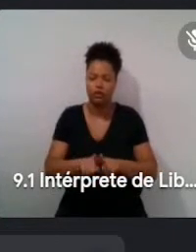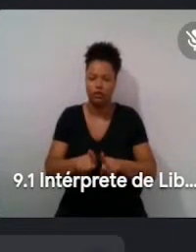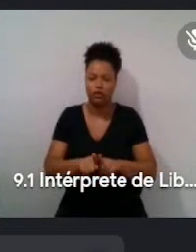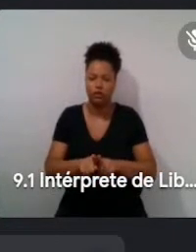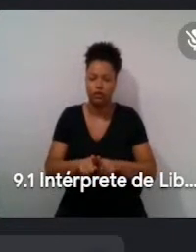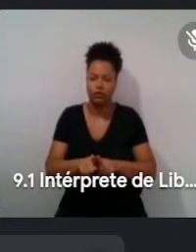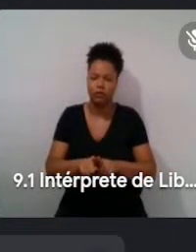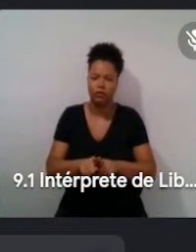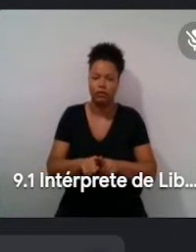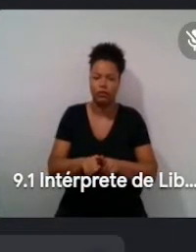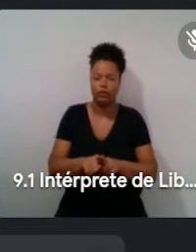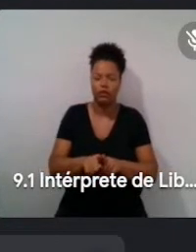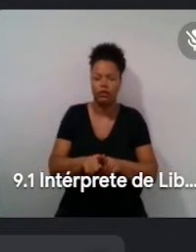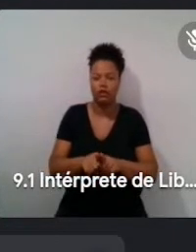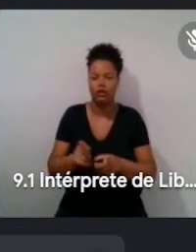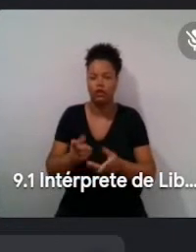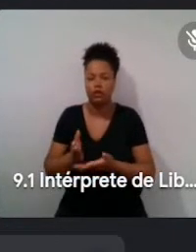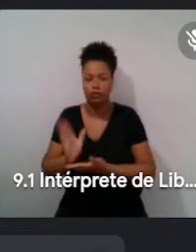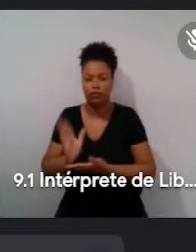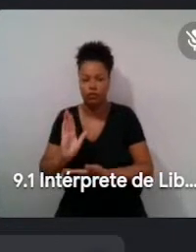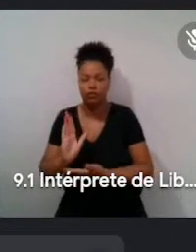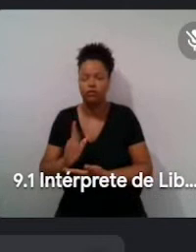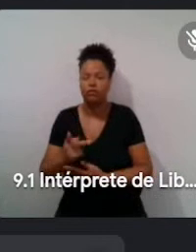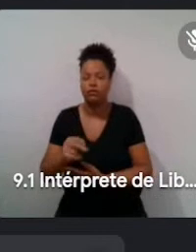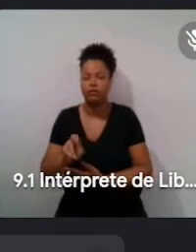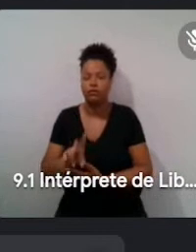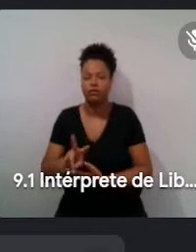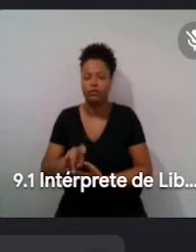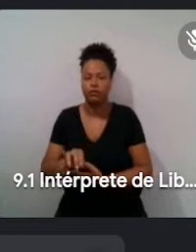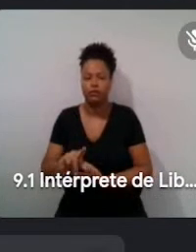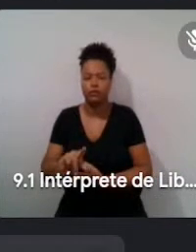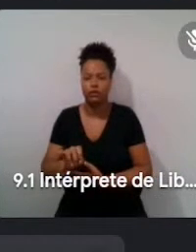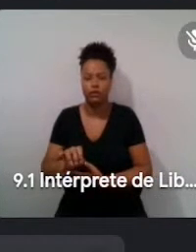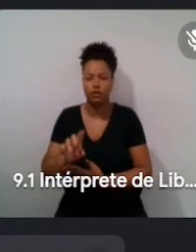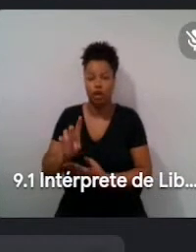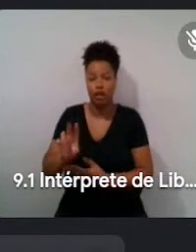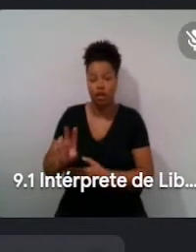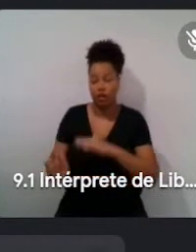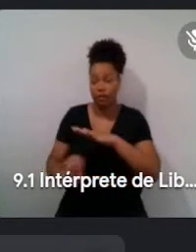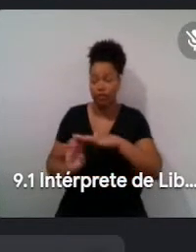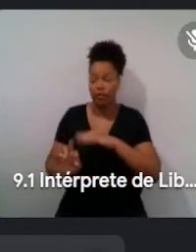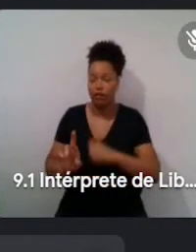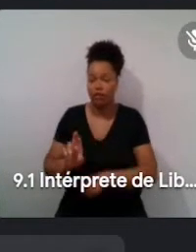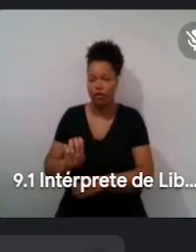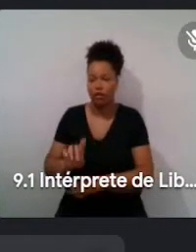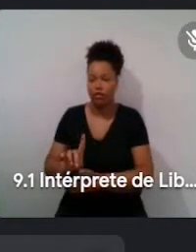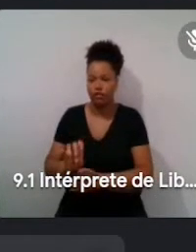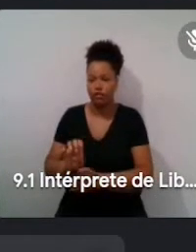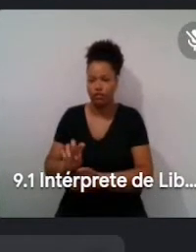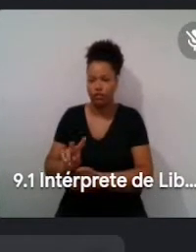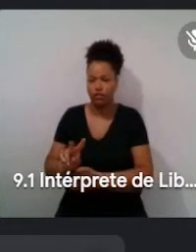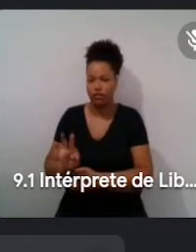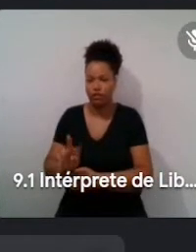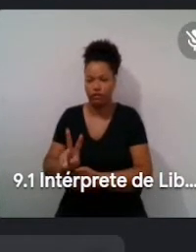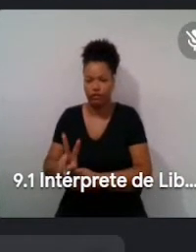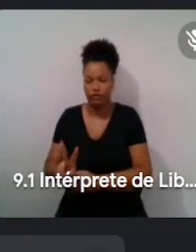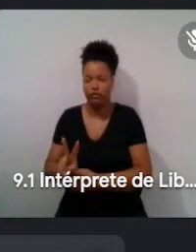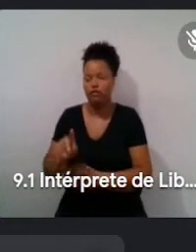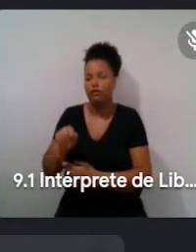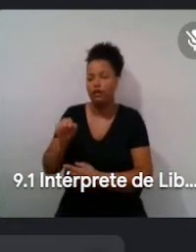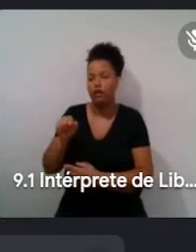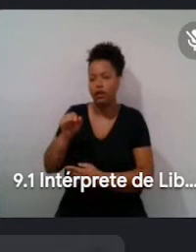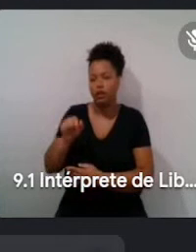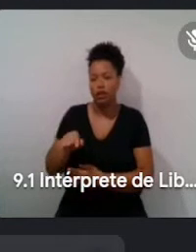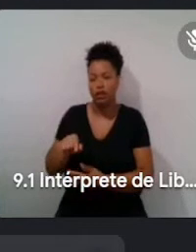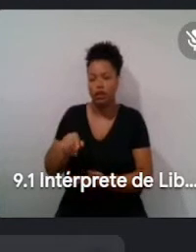interposto pela Rede TV Tocantins para afastar a publicação da multa em razão de não ter sido responsável pelo